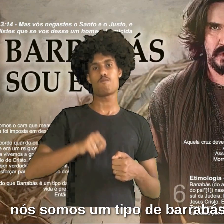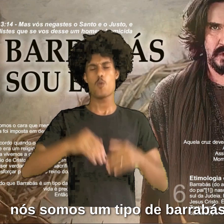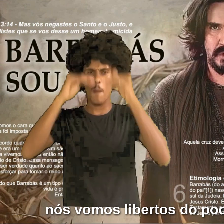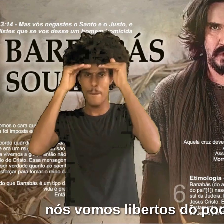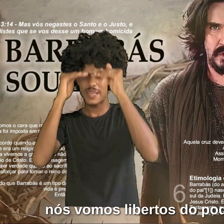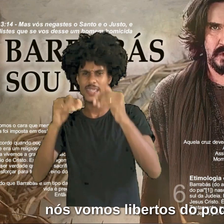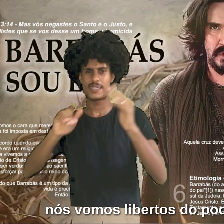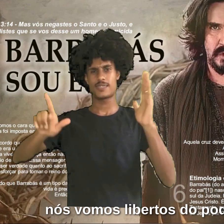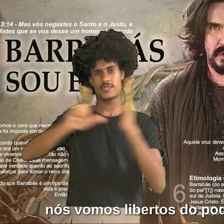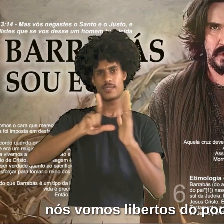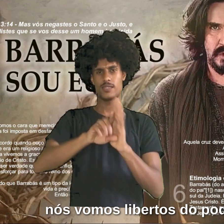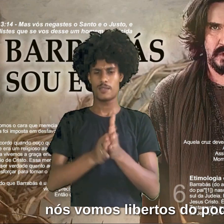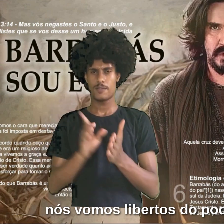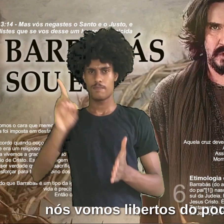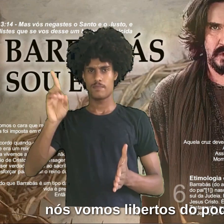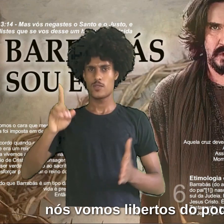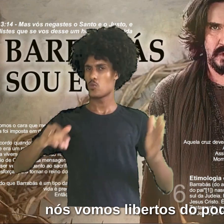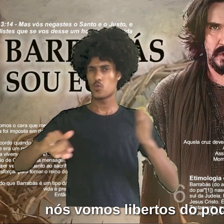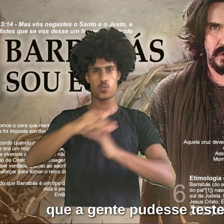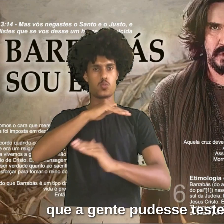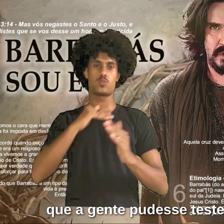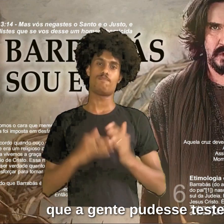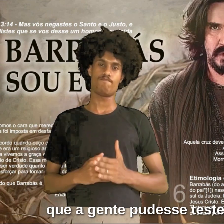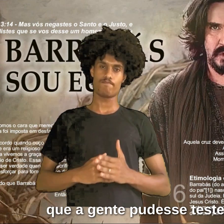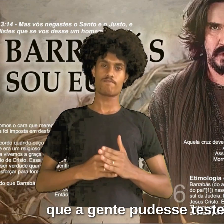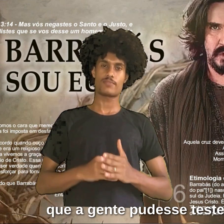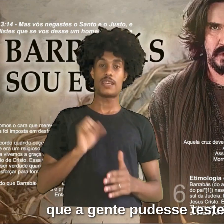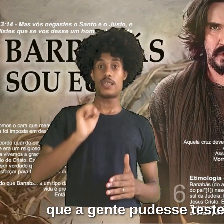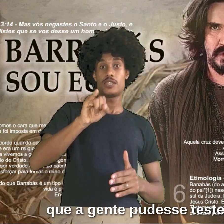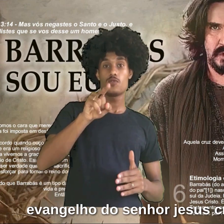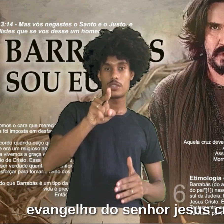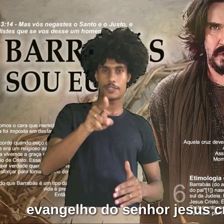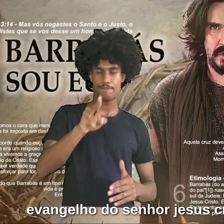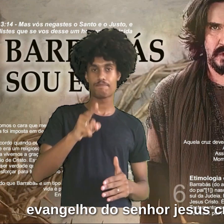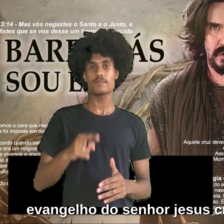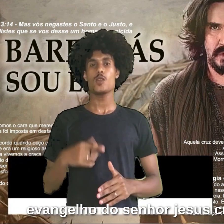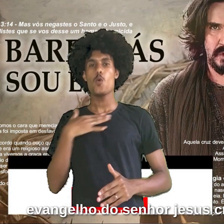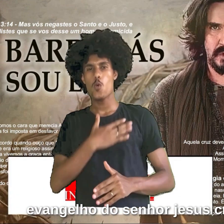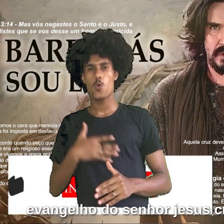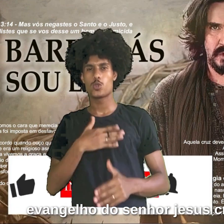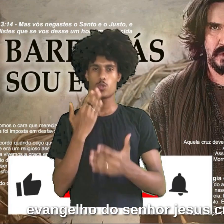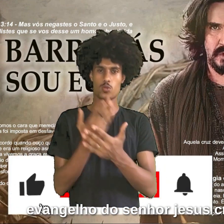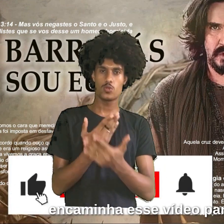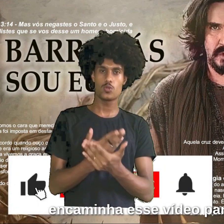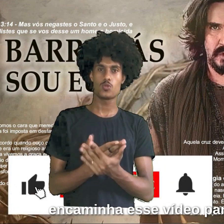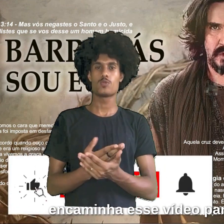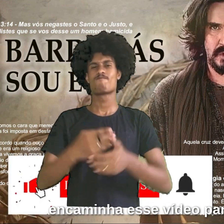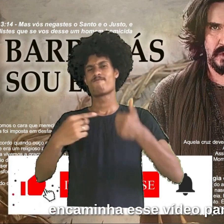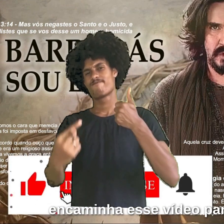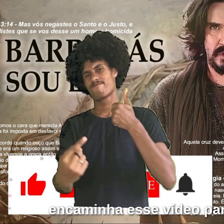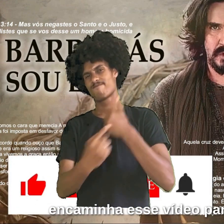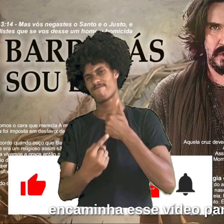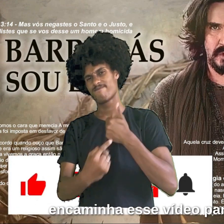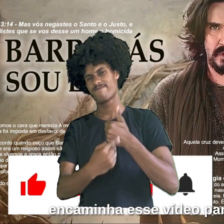soltos, né? Nós fomos libertos do poder do pecado para que a gente pudesse testemunhar a favor do evangelho do Senhor Jesus Cristo. Curte esse vídeo aqui, encaminhe esse vídeo